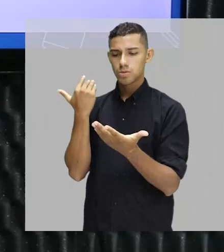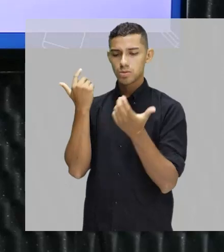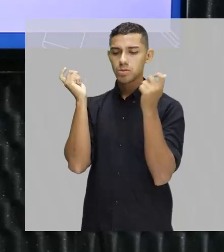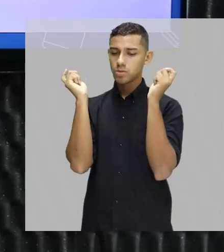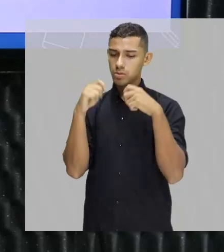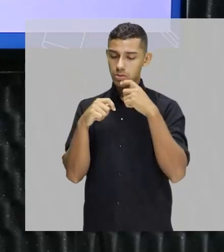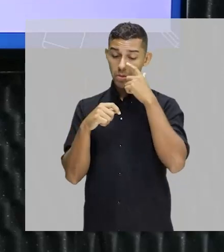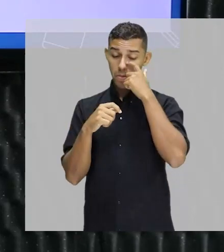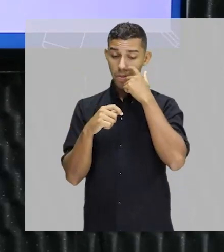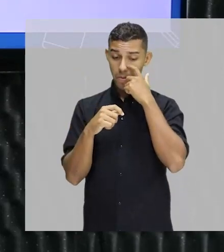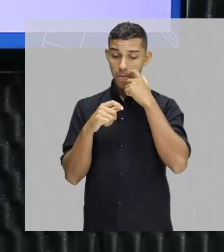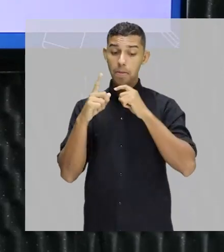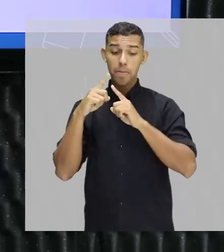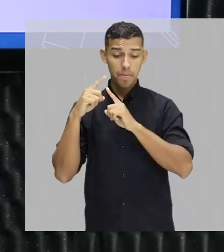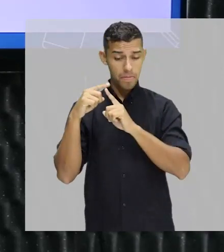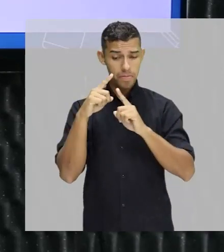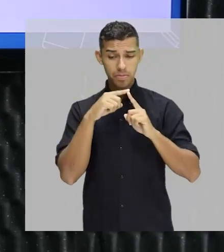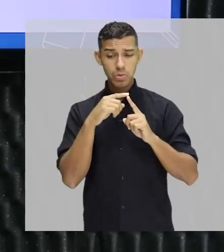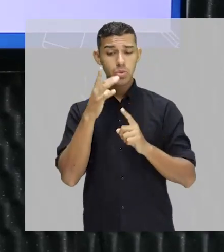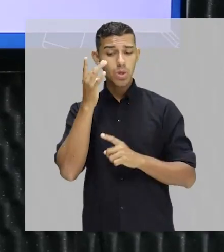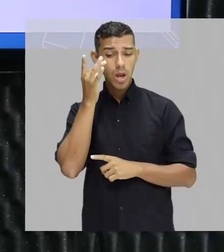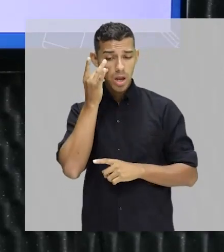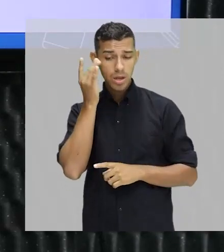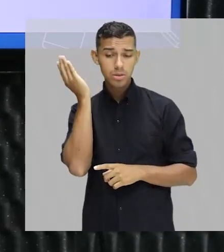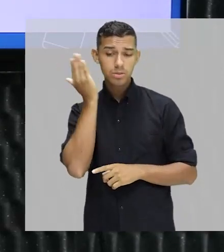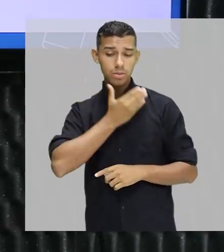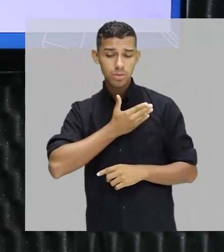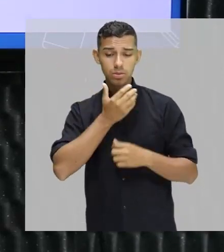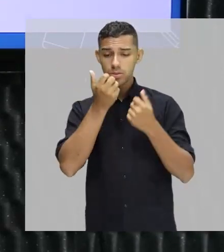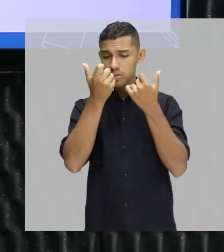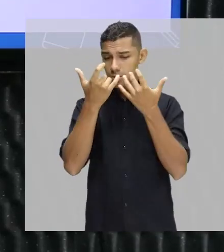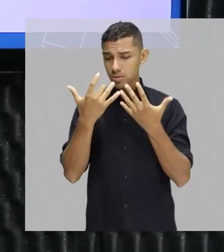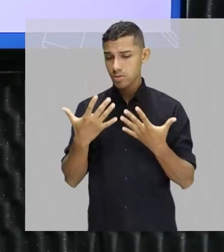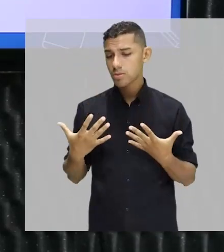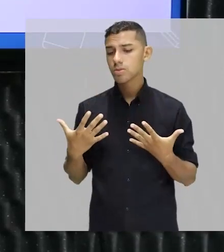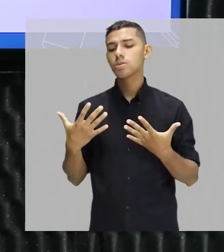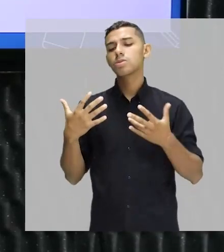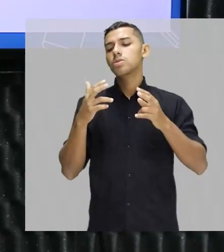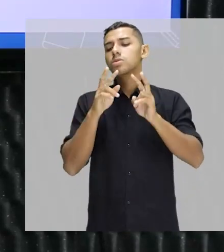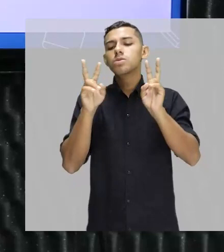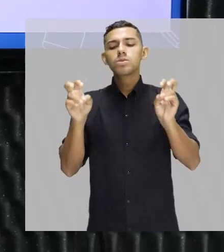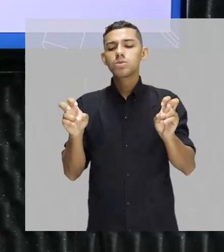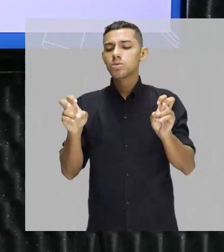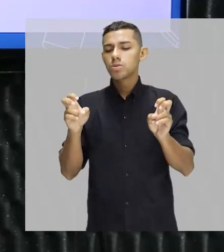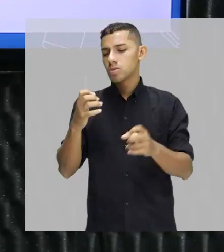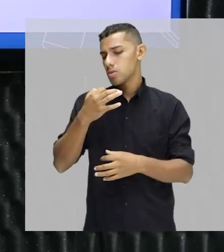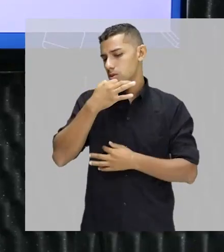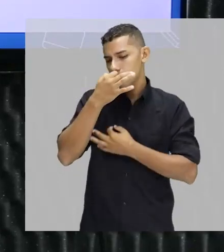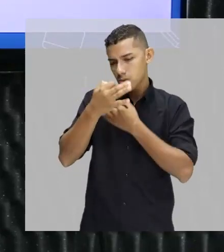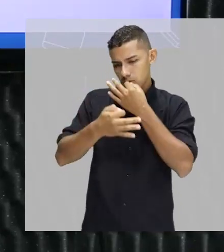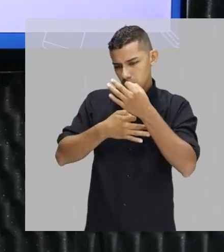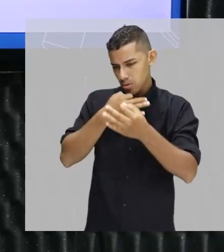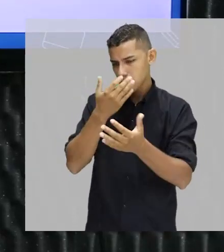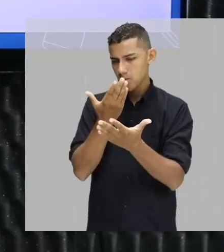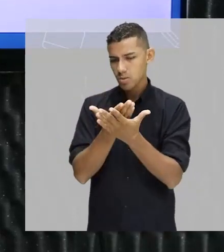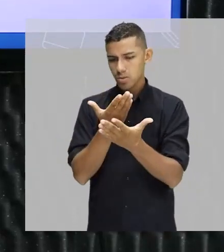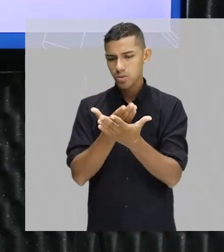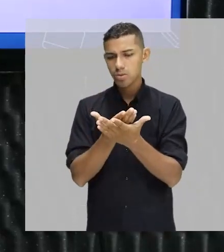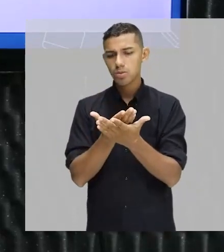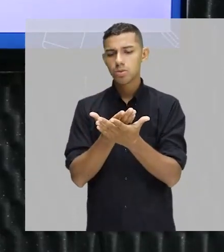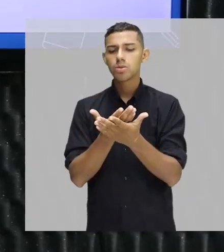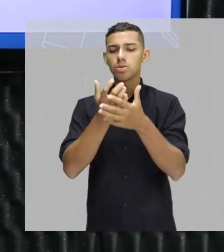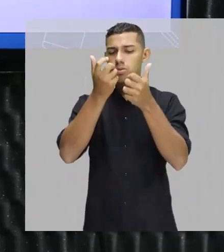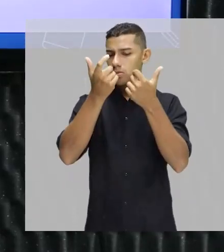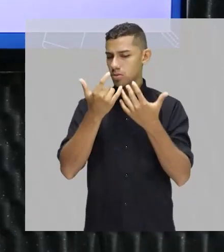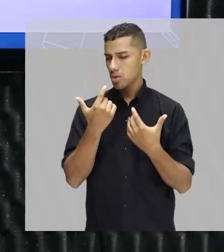Em um texto desse tipo, deve constar a especificação do assunto, o objetivo da carta e o destinatário. A linguagem pode